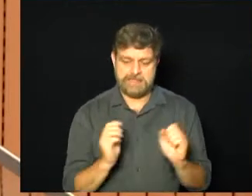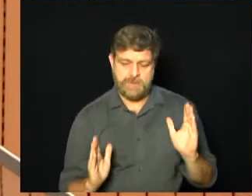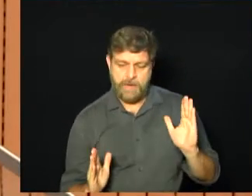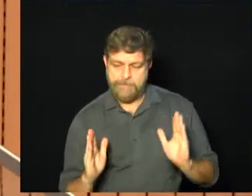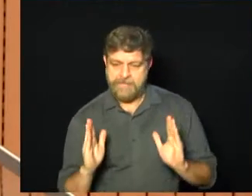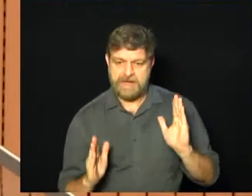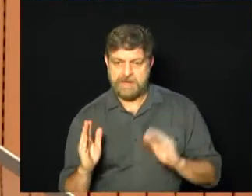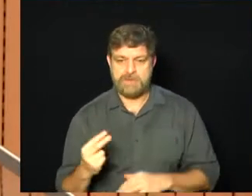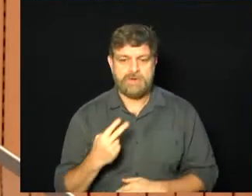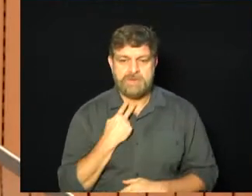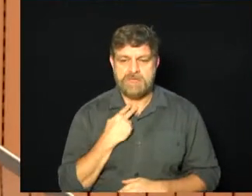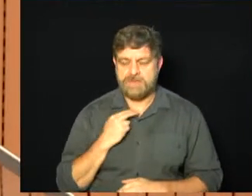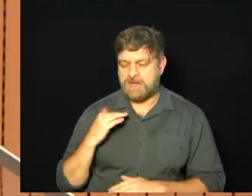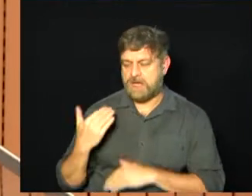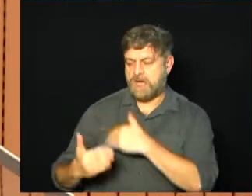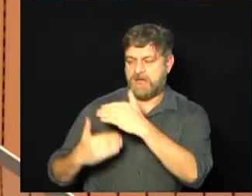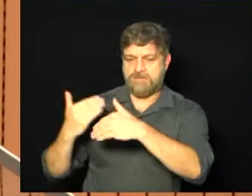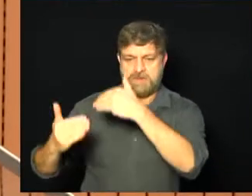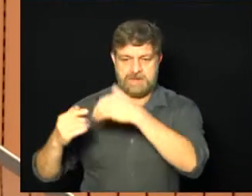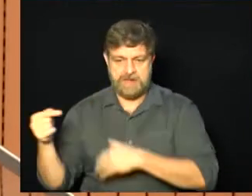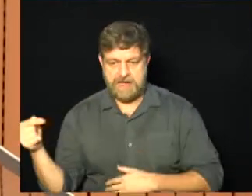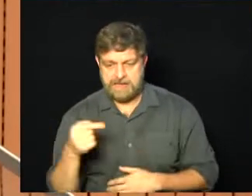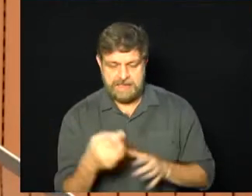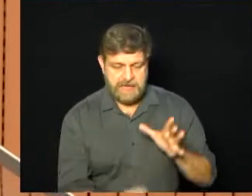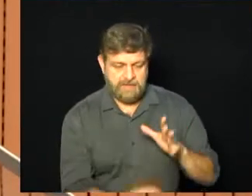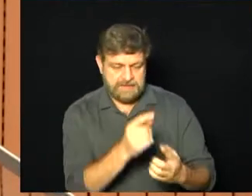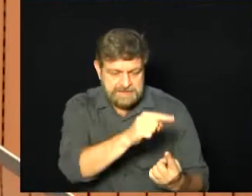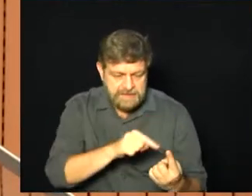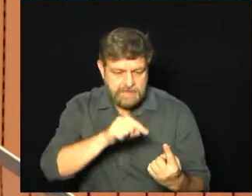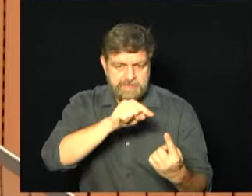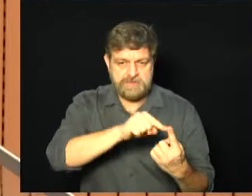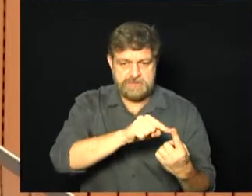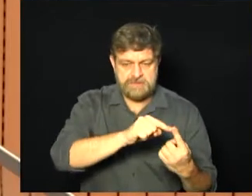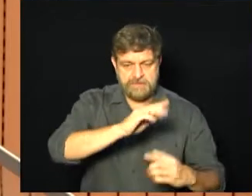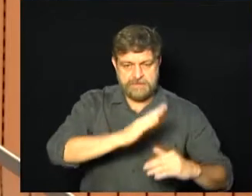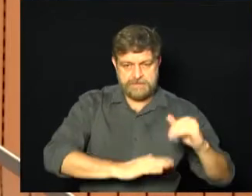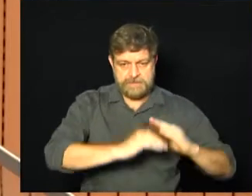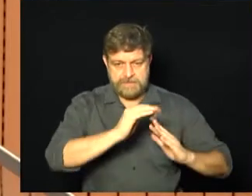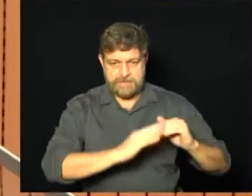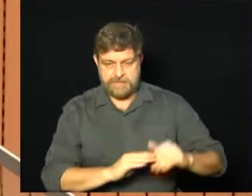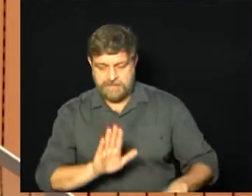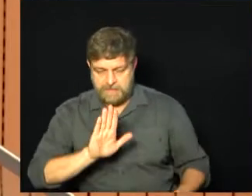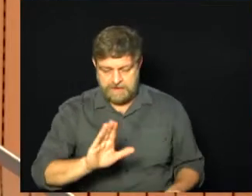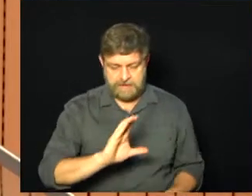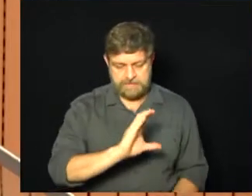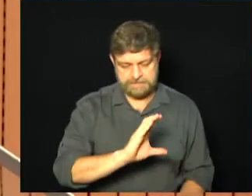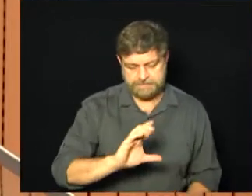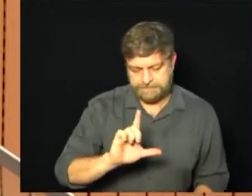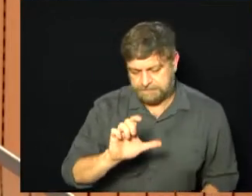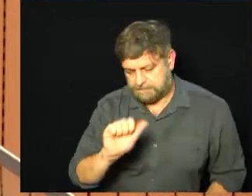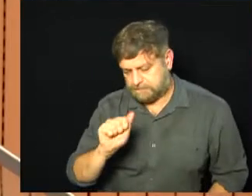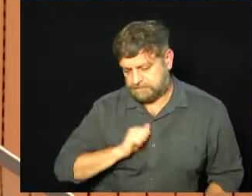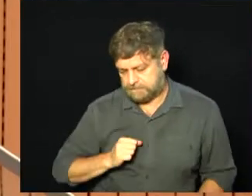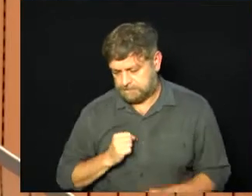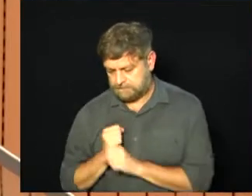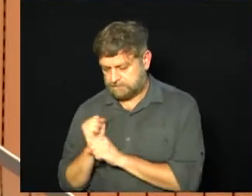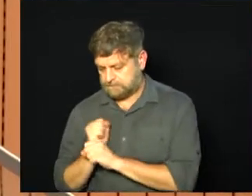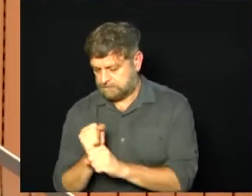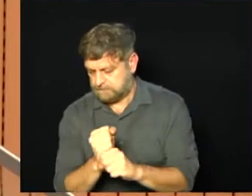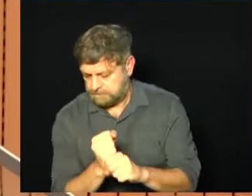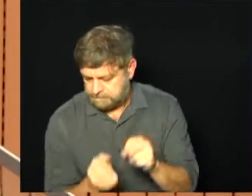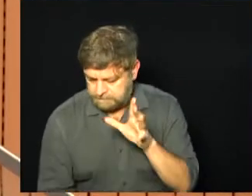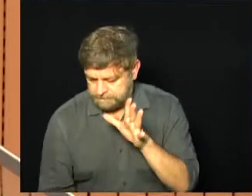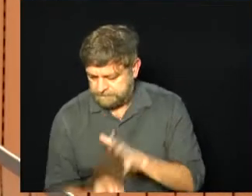não chegaria a evoluir até o cumprimento desse objetivo. Mas o CCLA, em seus primeiros anos, criou